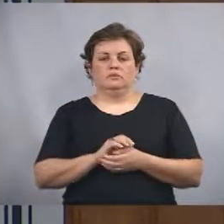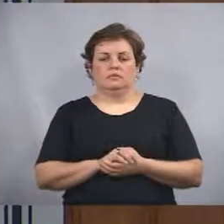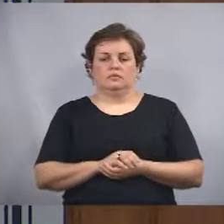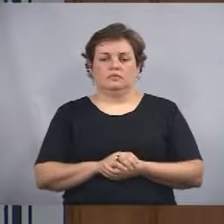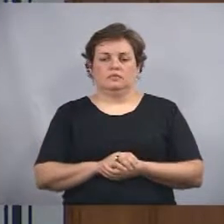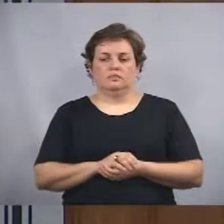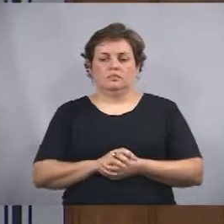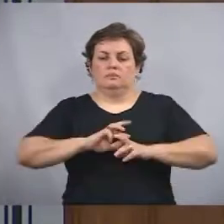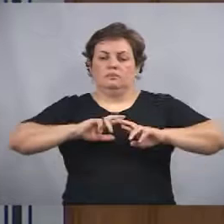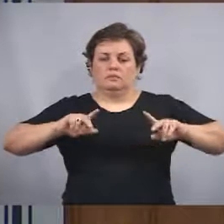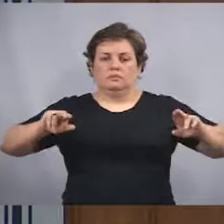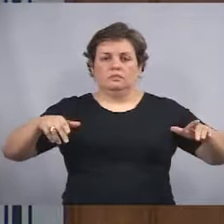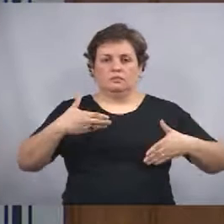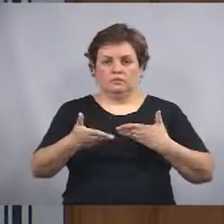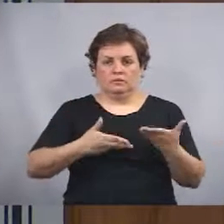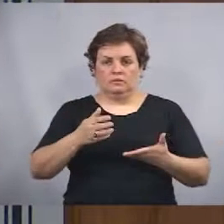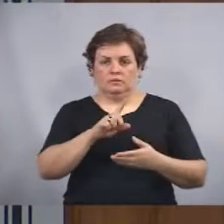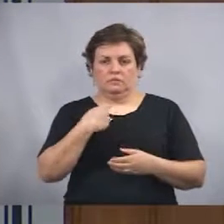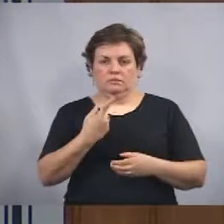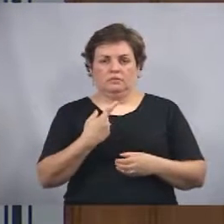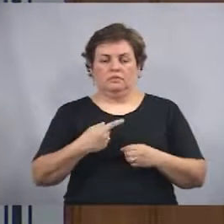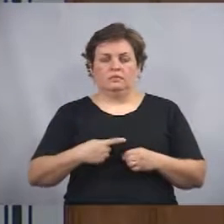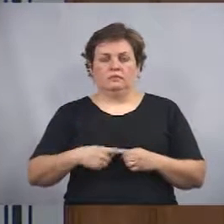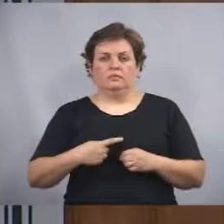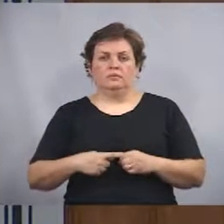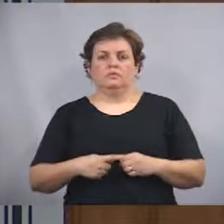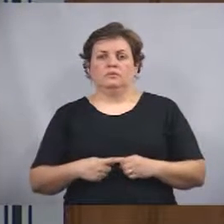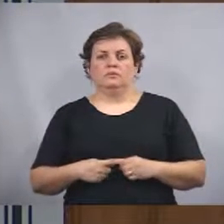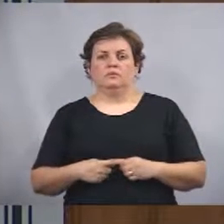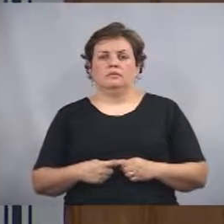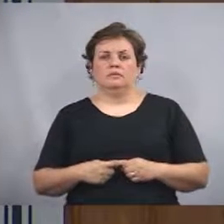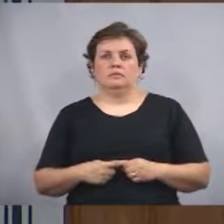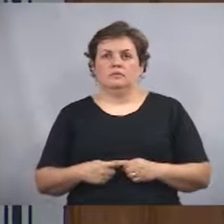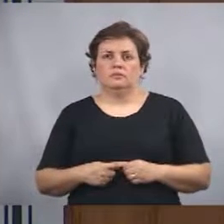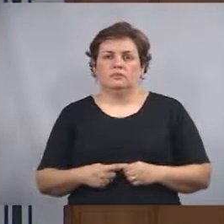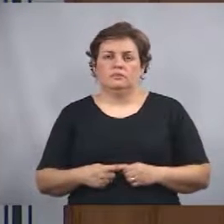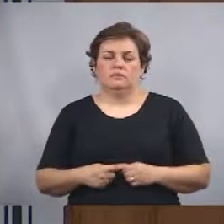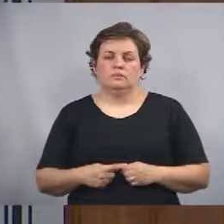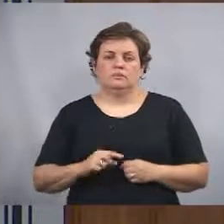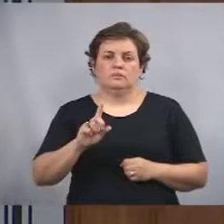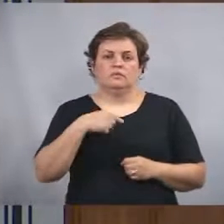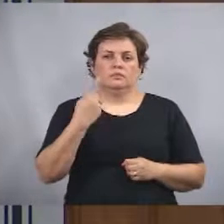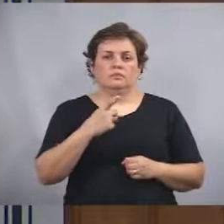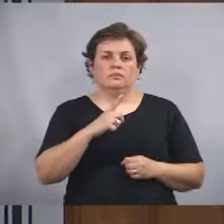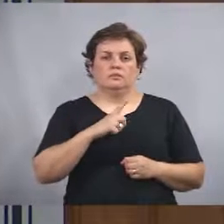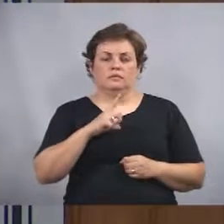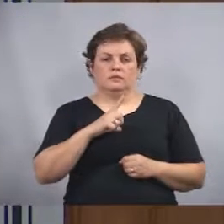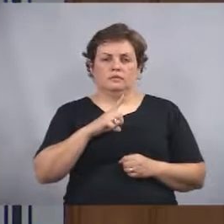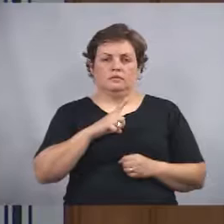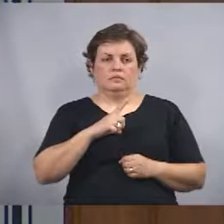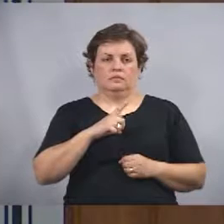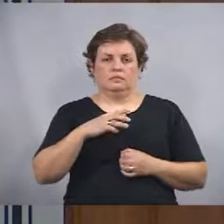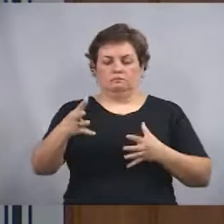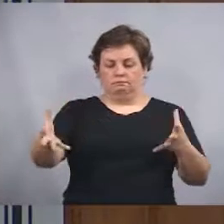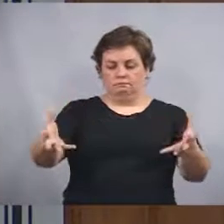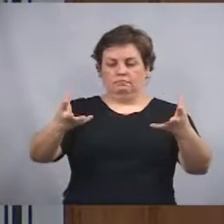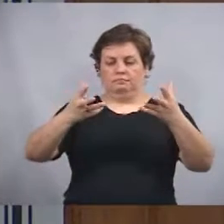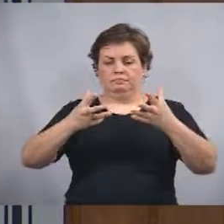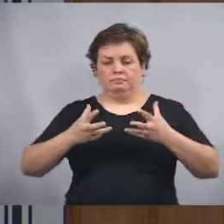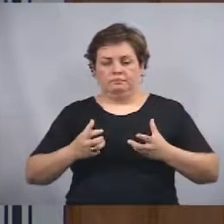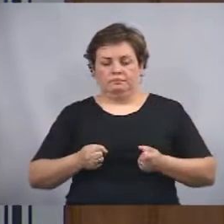em diversos serviços em nossa cidade nós temos recebido